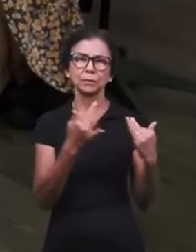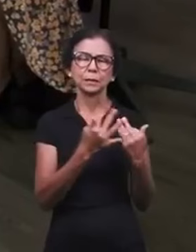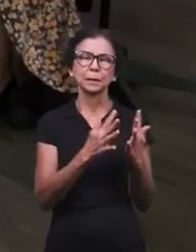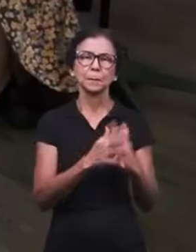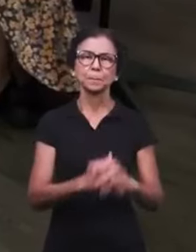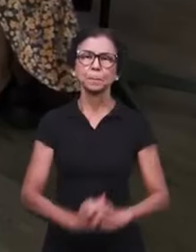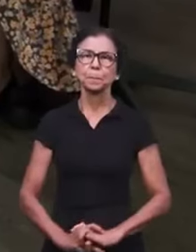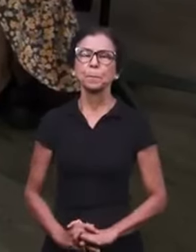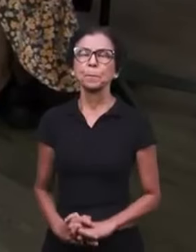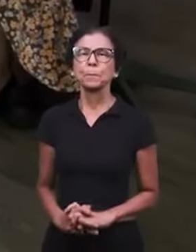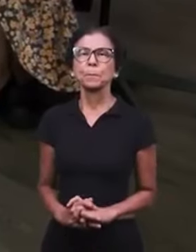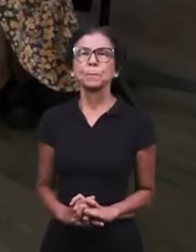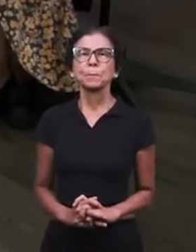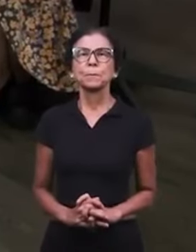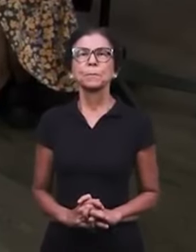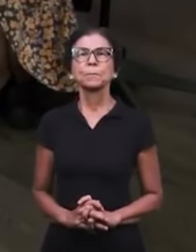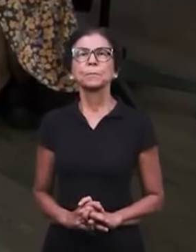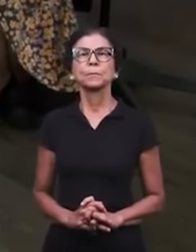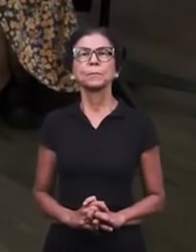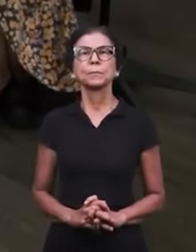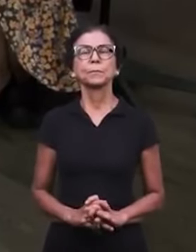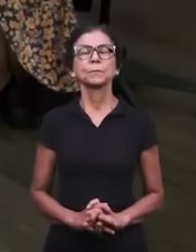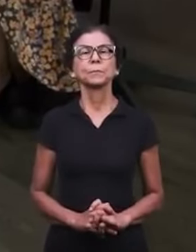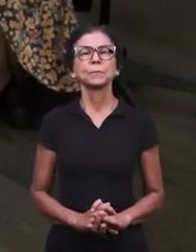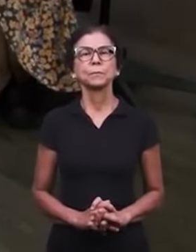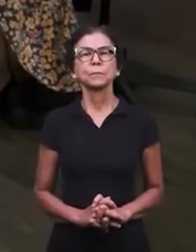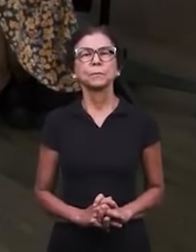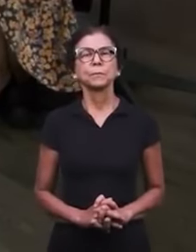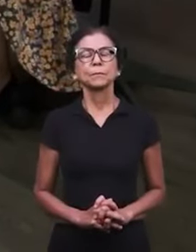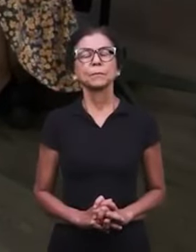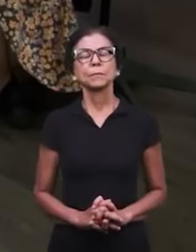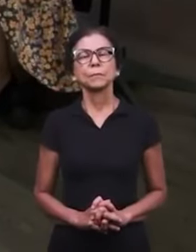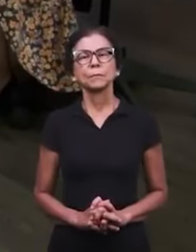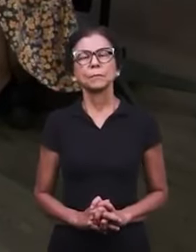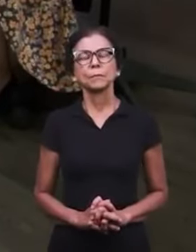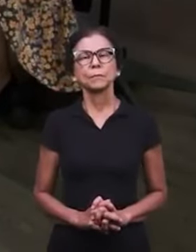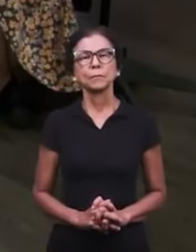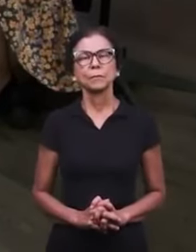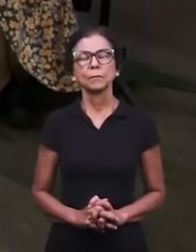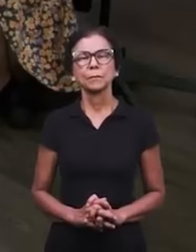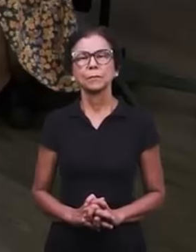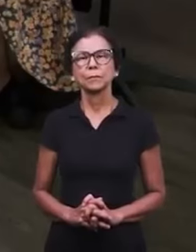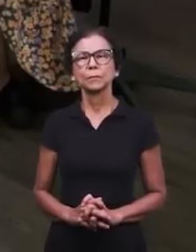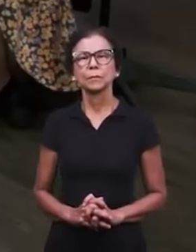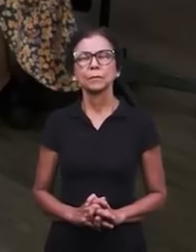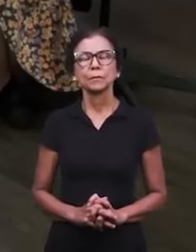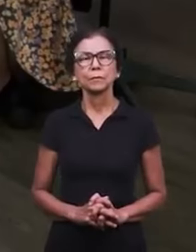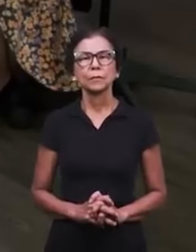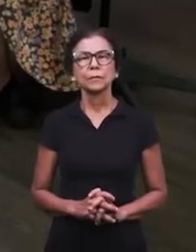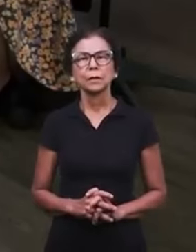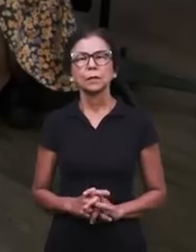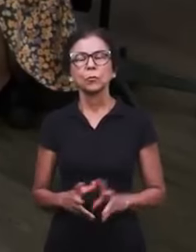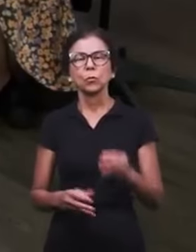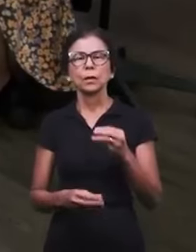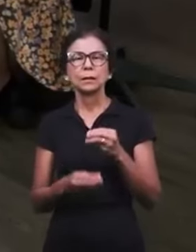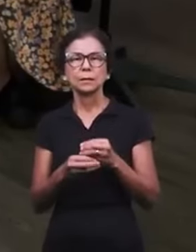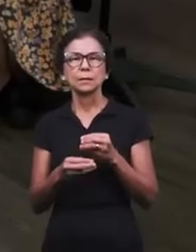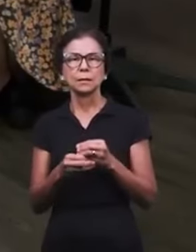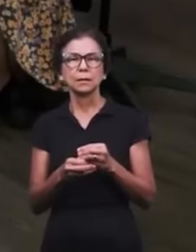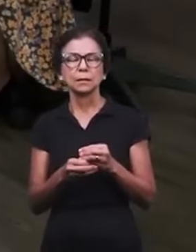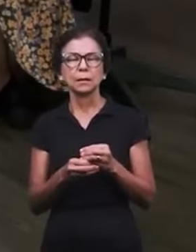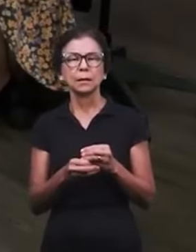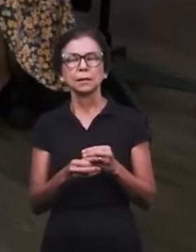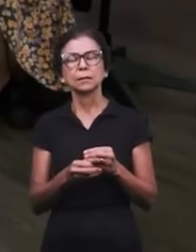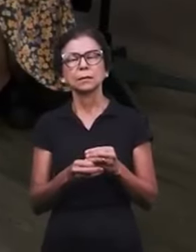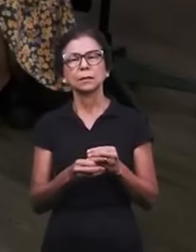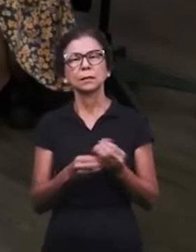adendo aqui o que Sérgio começou a falar também ele falou sobre a palavra sobre a família na bíblia né a gente vê desde o Éden